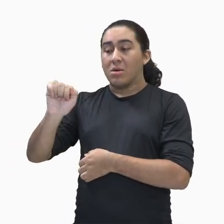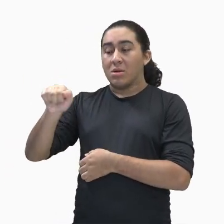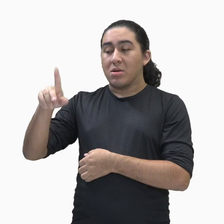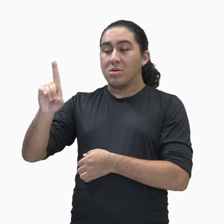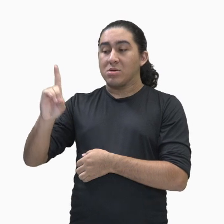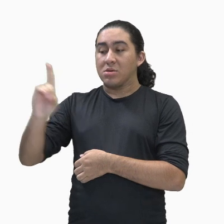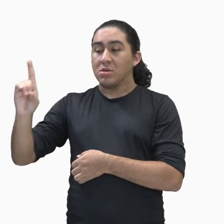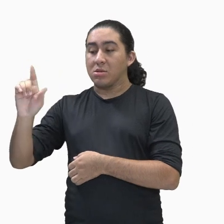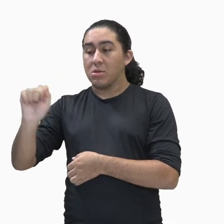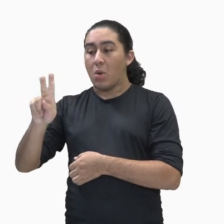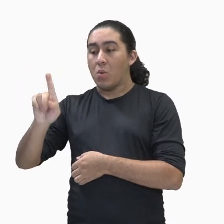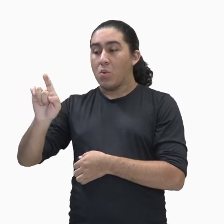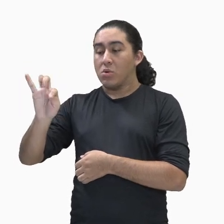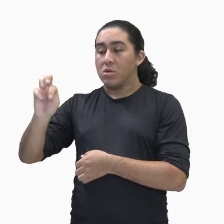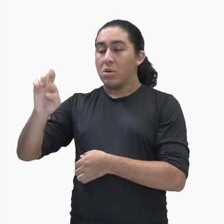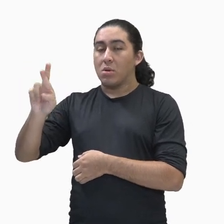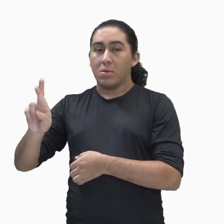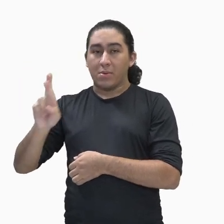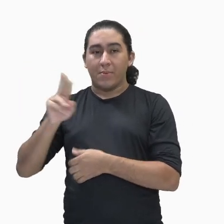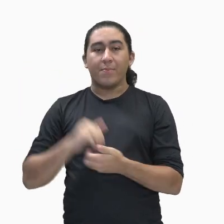Então, grandfather,